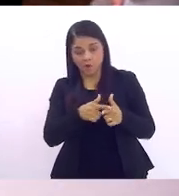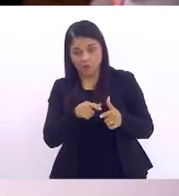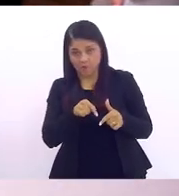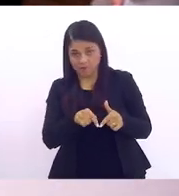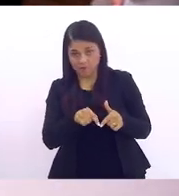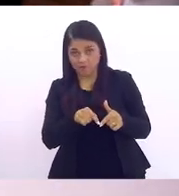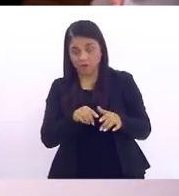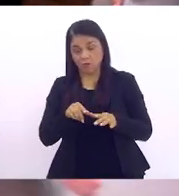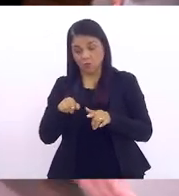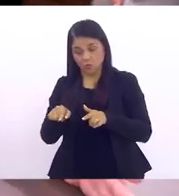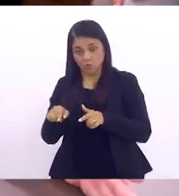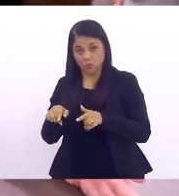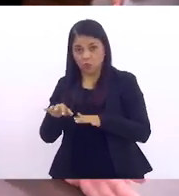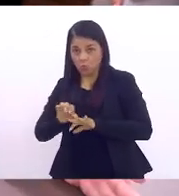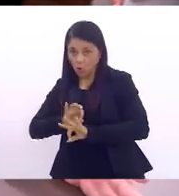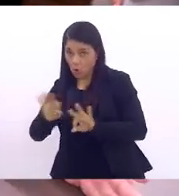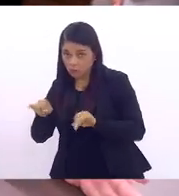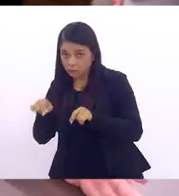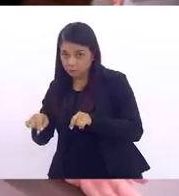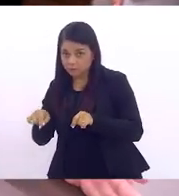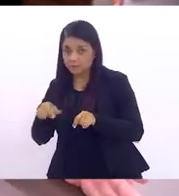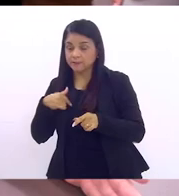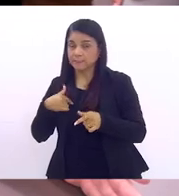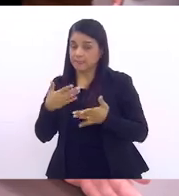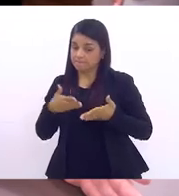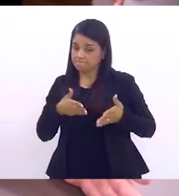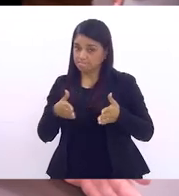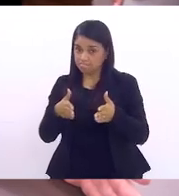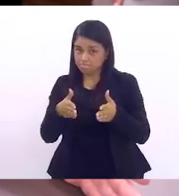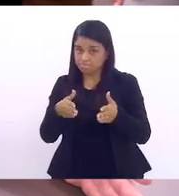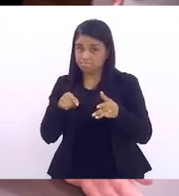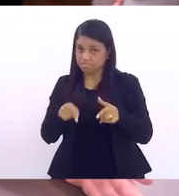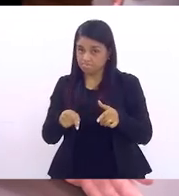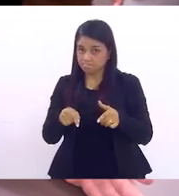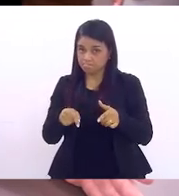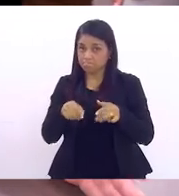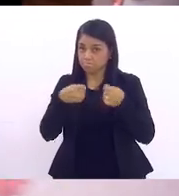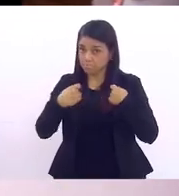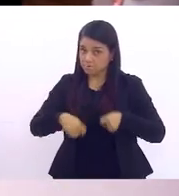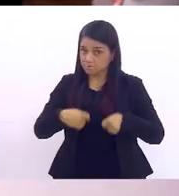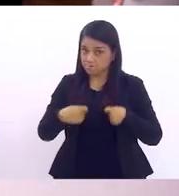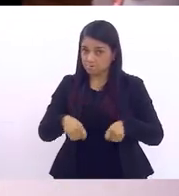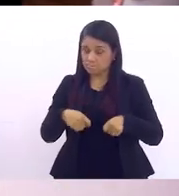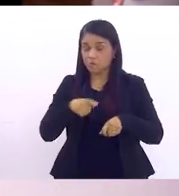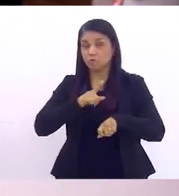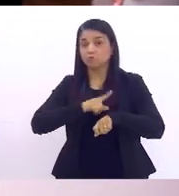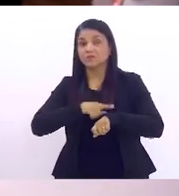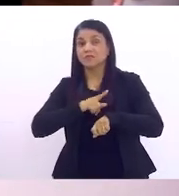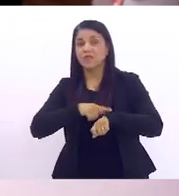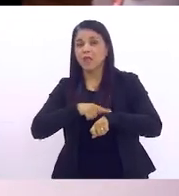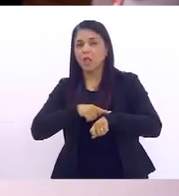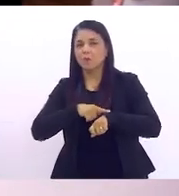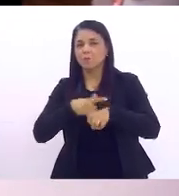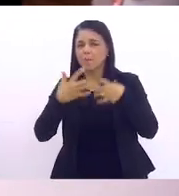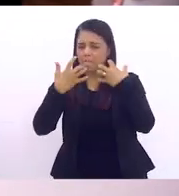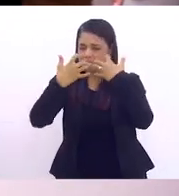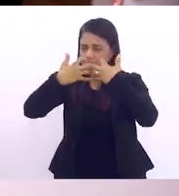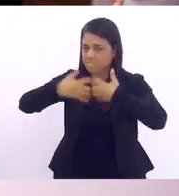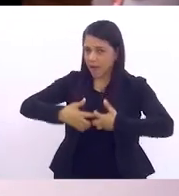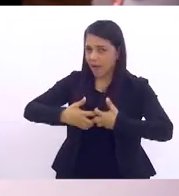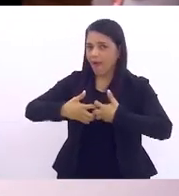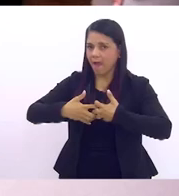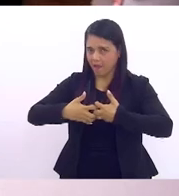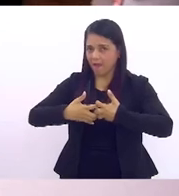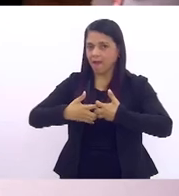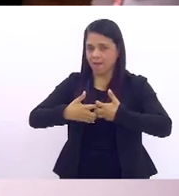ponto Ótimo existe um certo caminho muitas vezes demanda-se um tempo para se atingir o ponto Ótimo